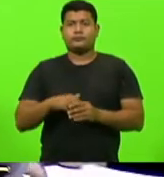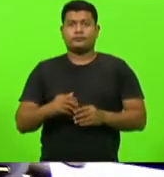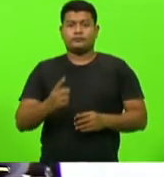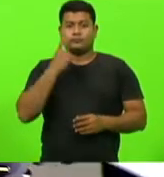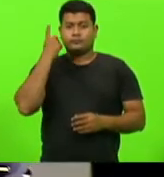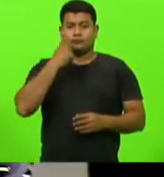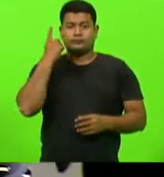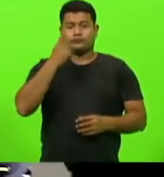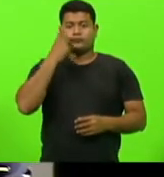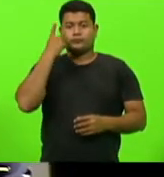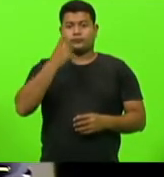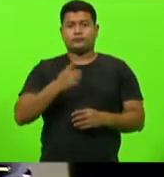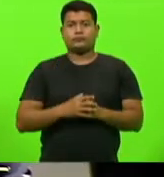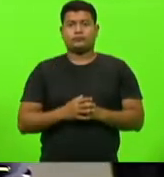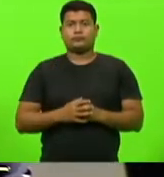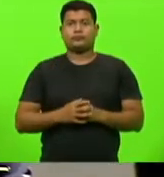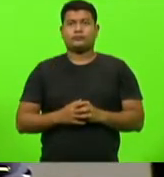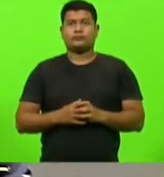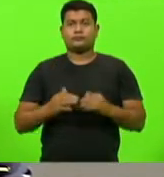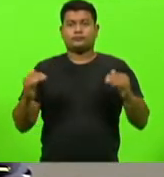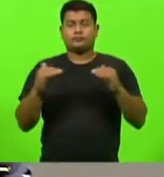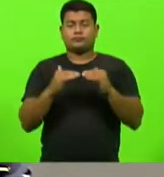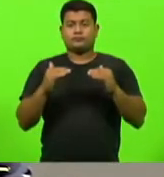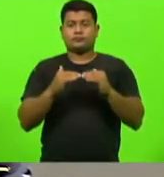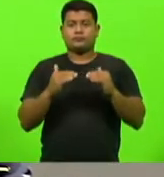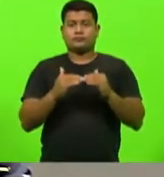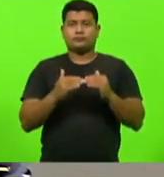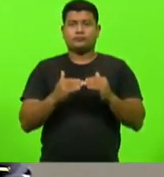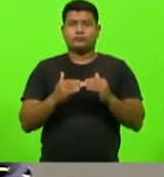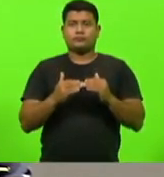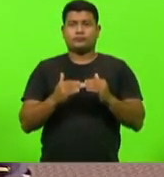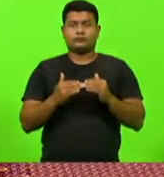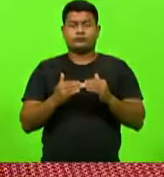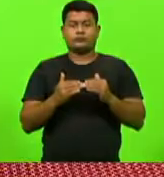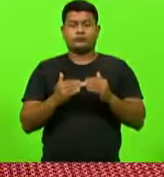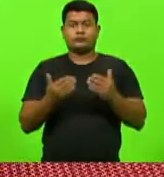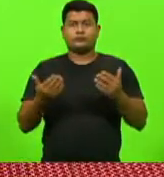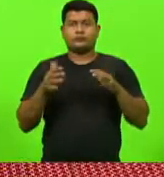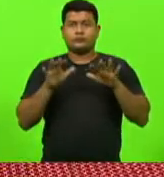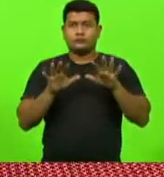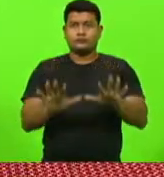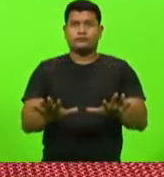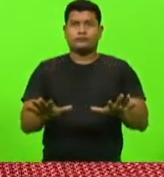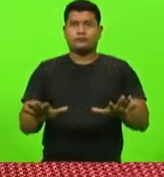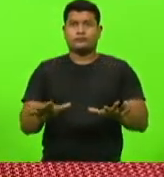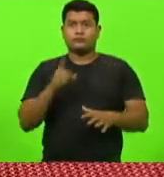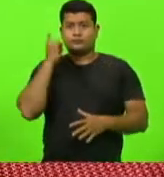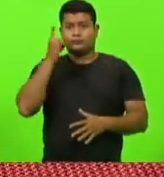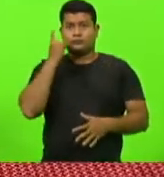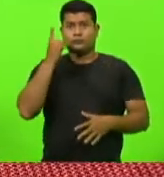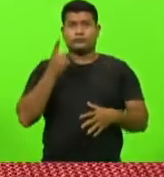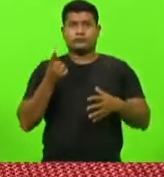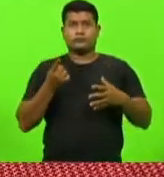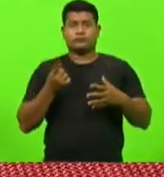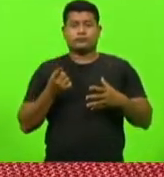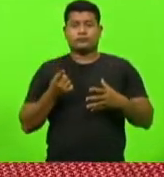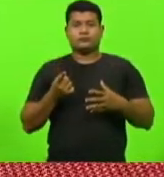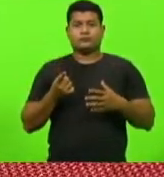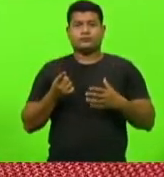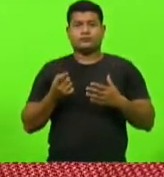que... Concordo, permaneço como presidente. Estão os deputados que não concordam. Presente, por